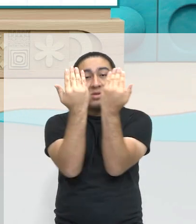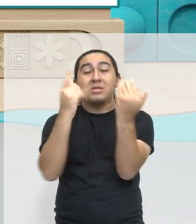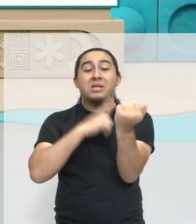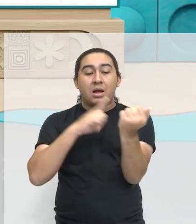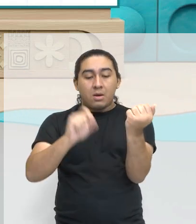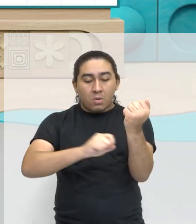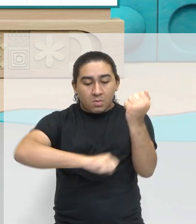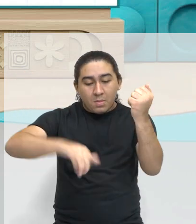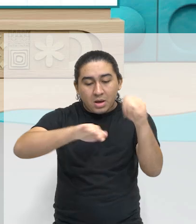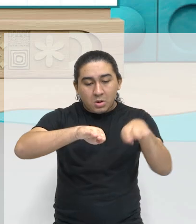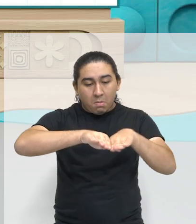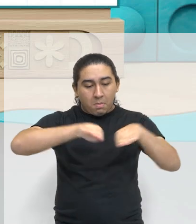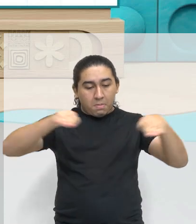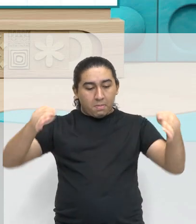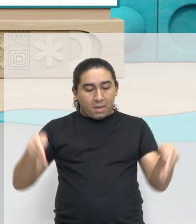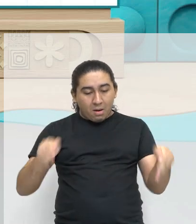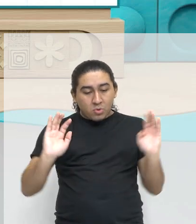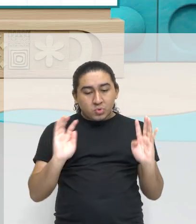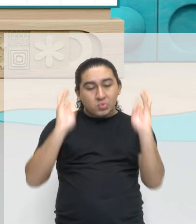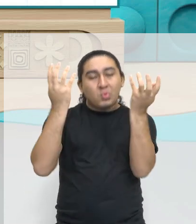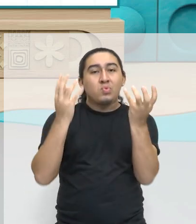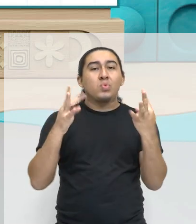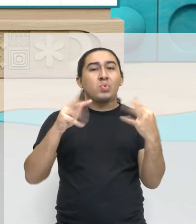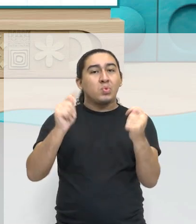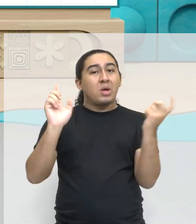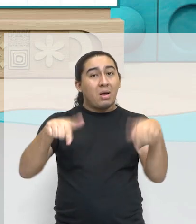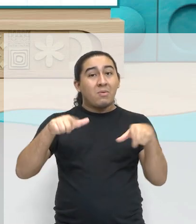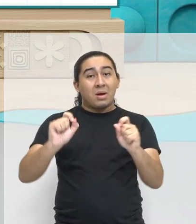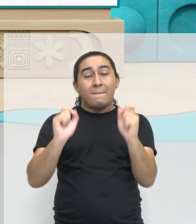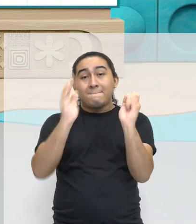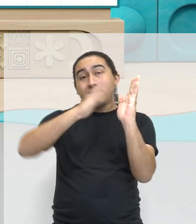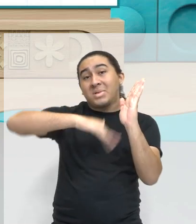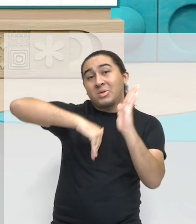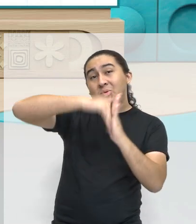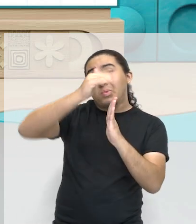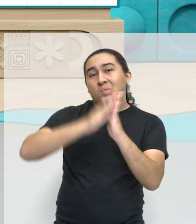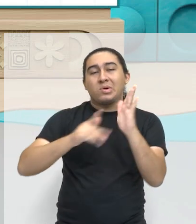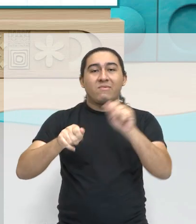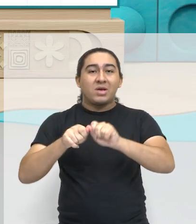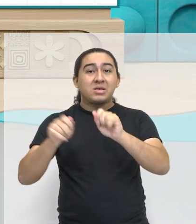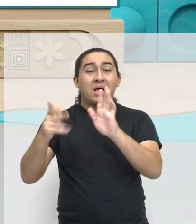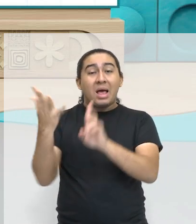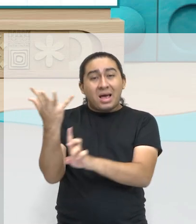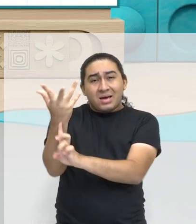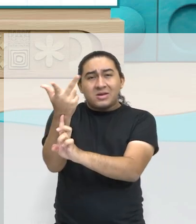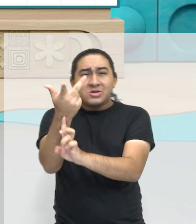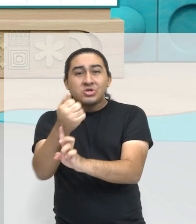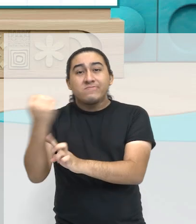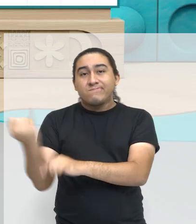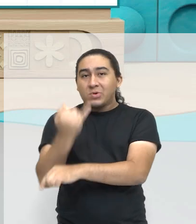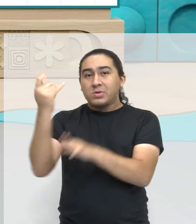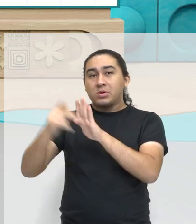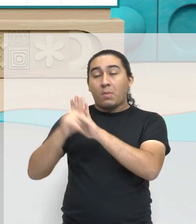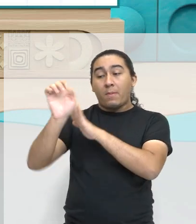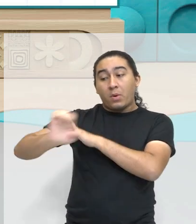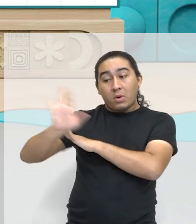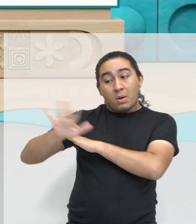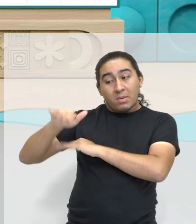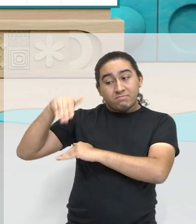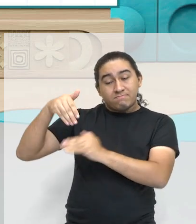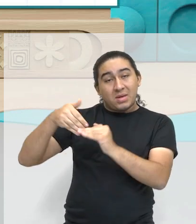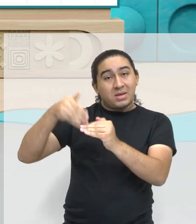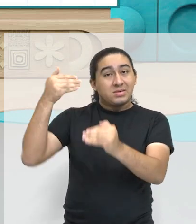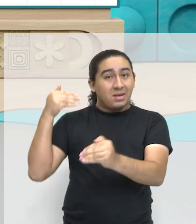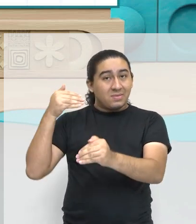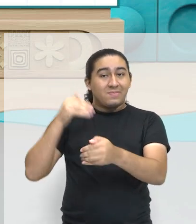aí, o teatro, nós estamos vendo o palco, lá no final nós estamos vendo o palco, certo? Tudo foi feito assim, vamos dizer,